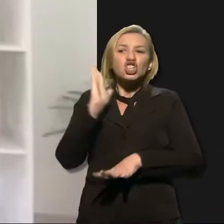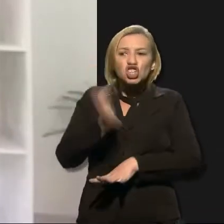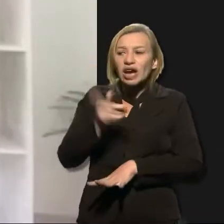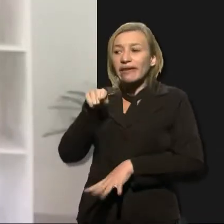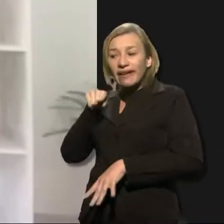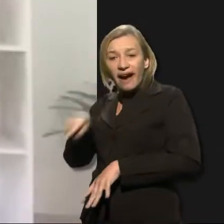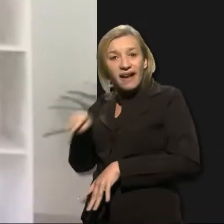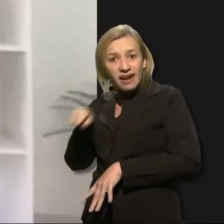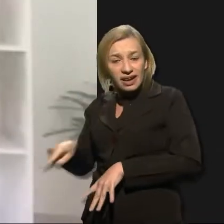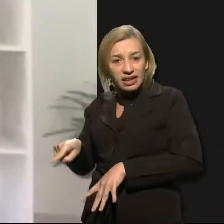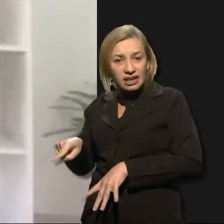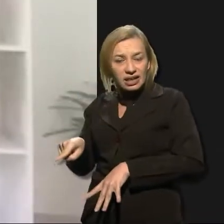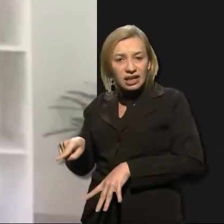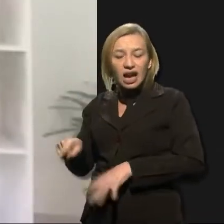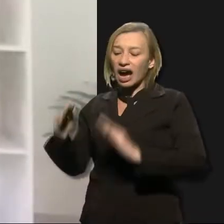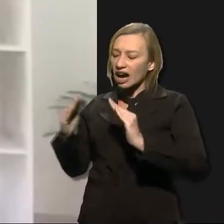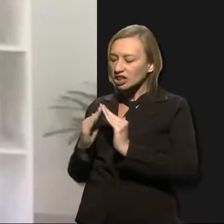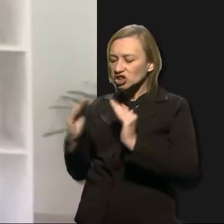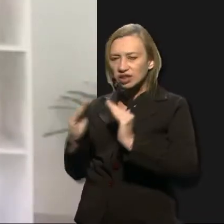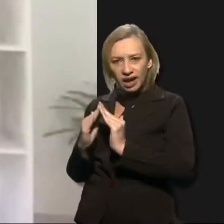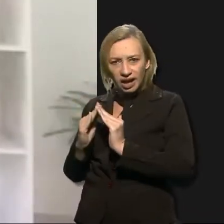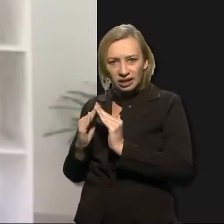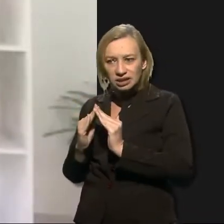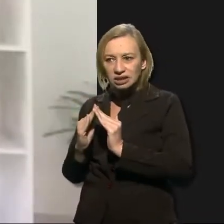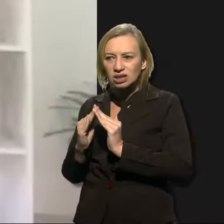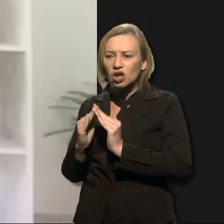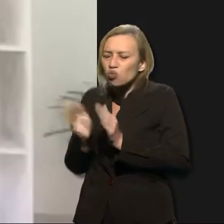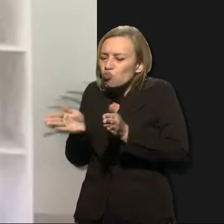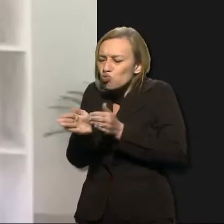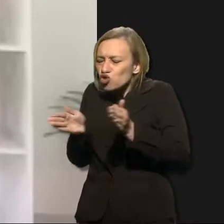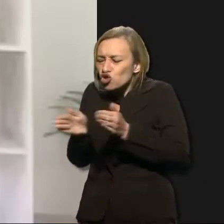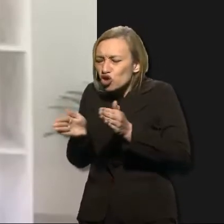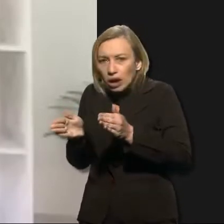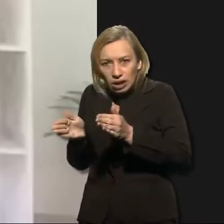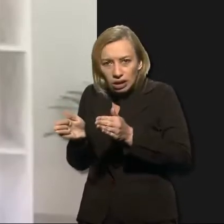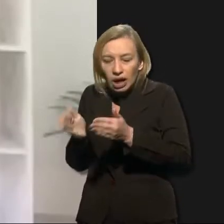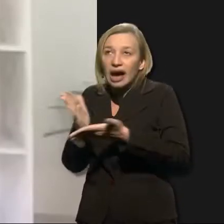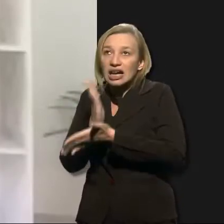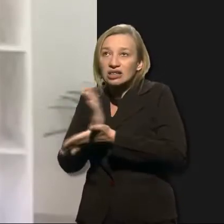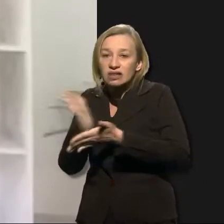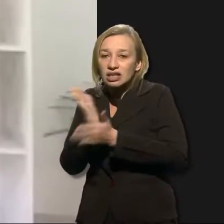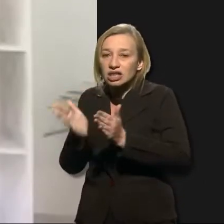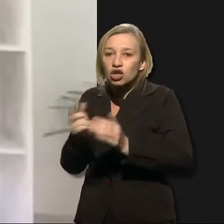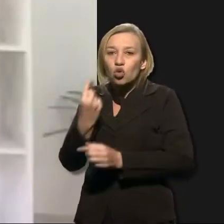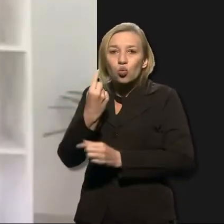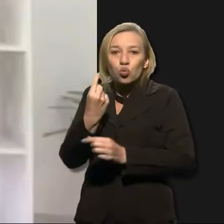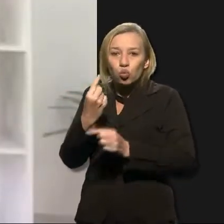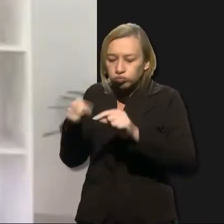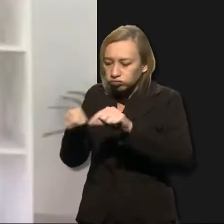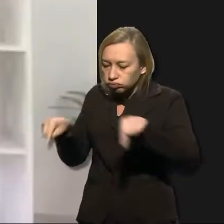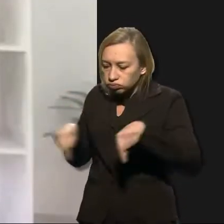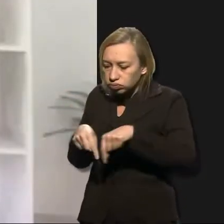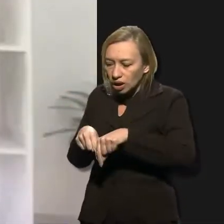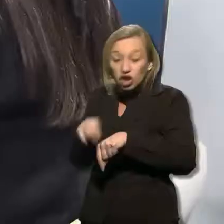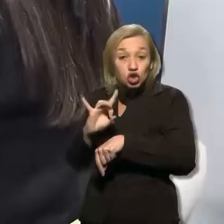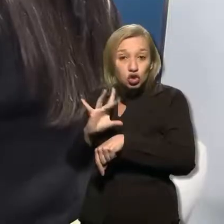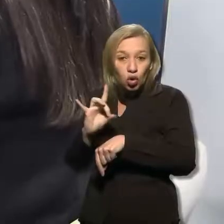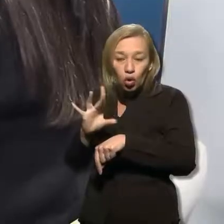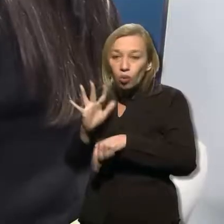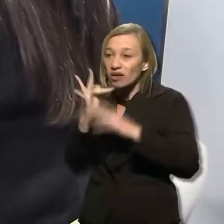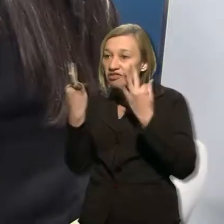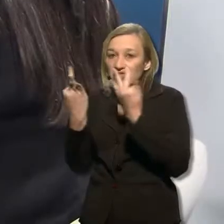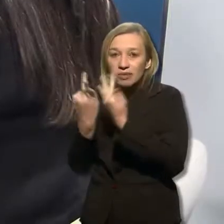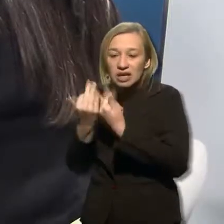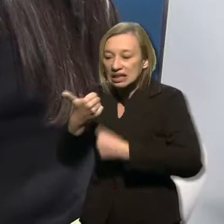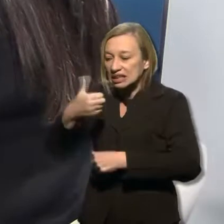preocupante, já que é ali que as casas são muito pequenas, né? Às vezes casas de um cômodo, que